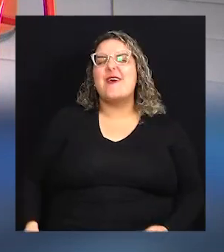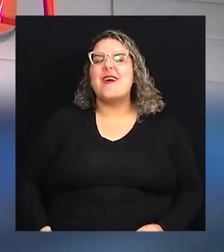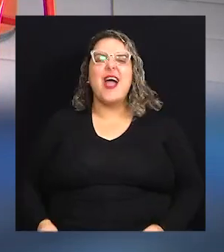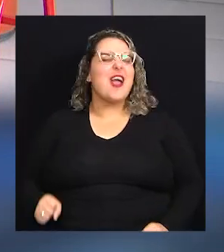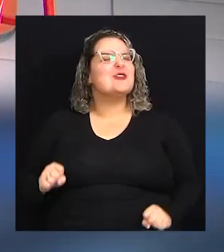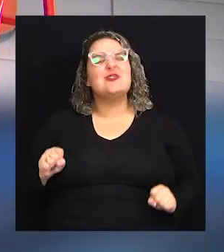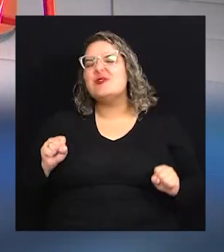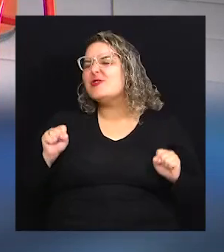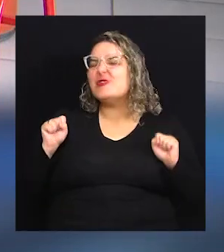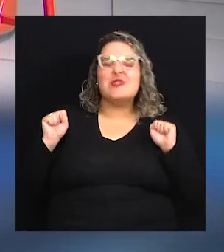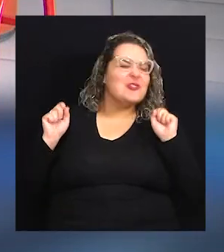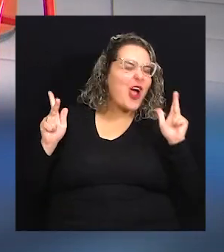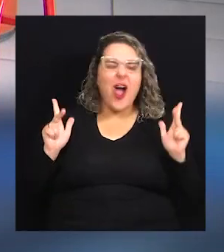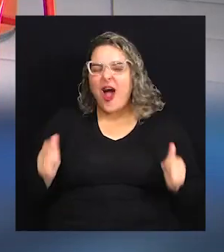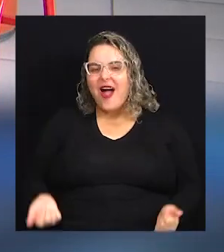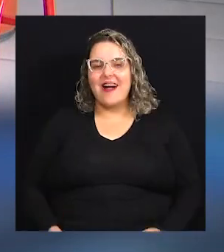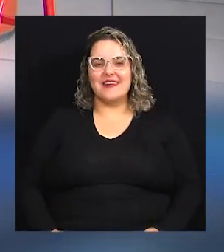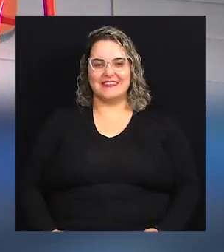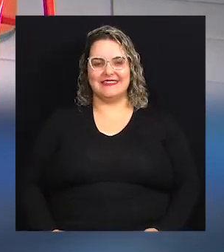Né?